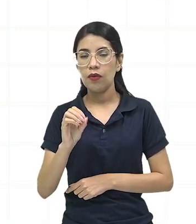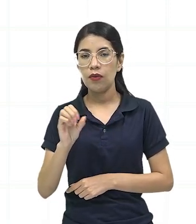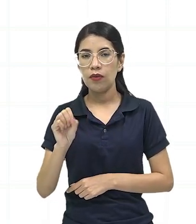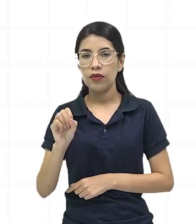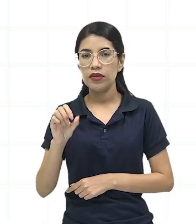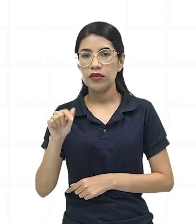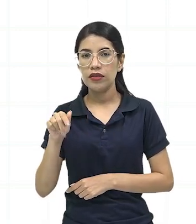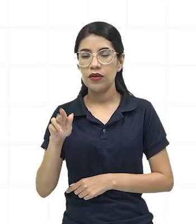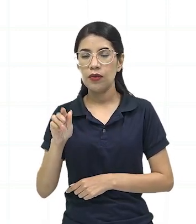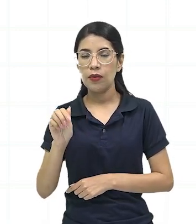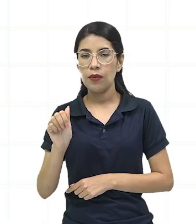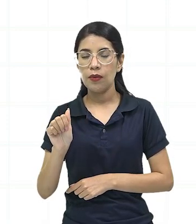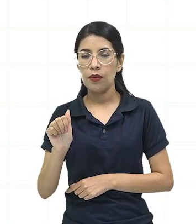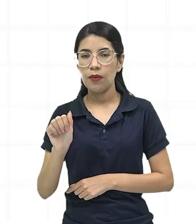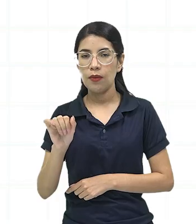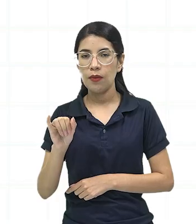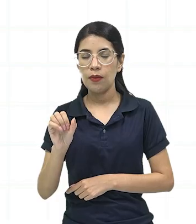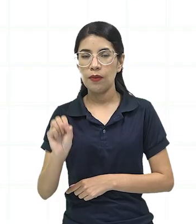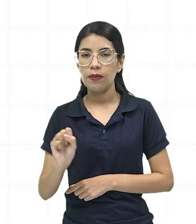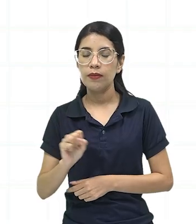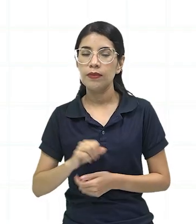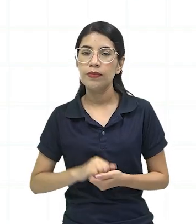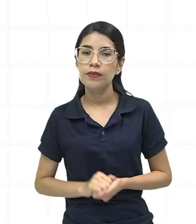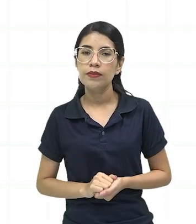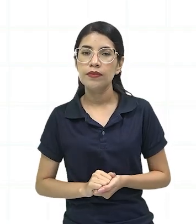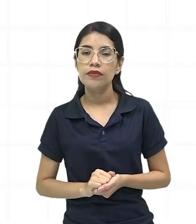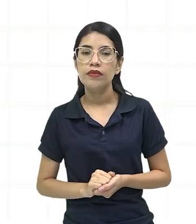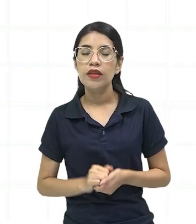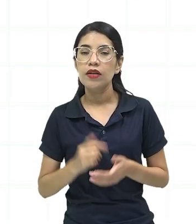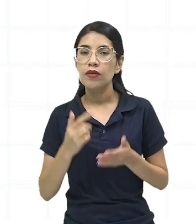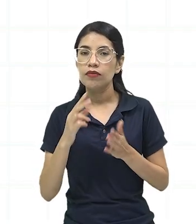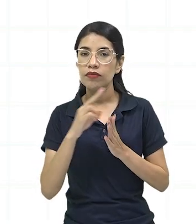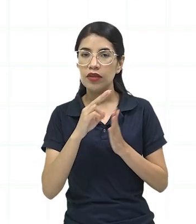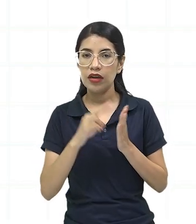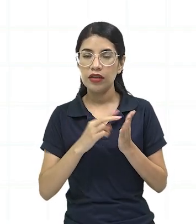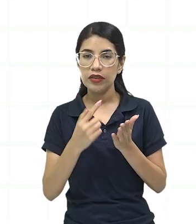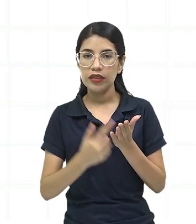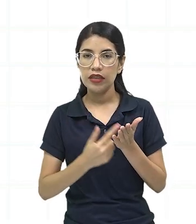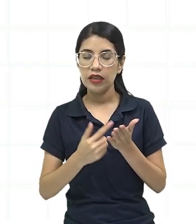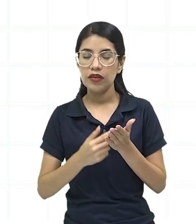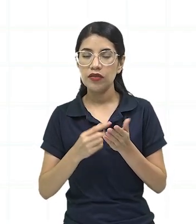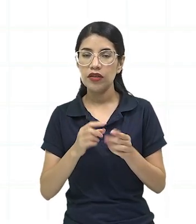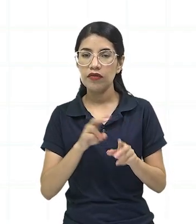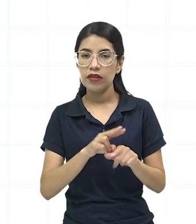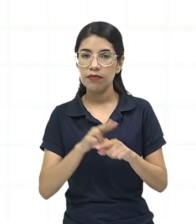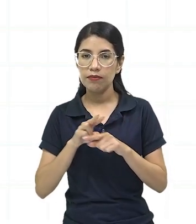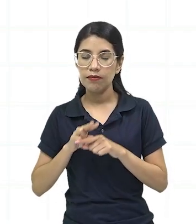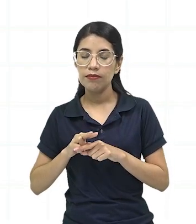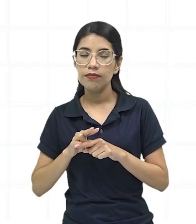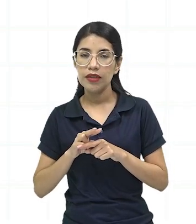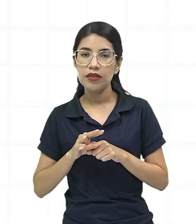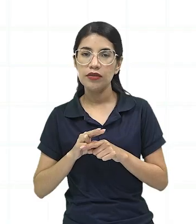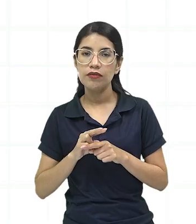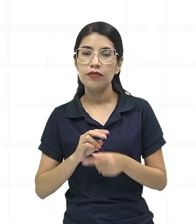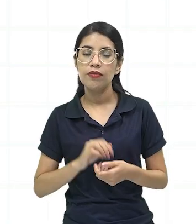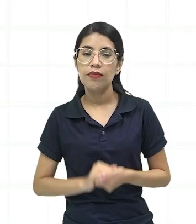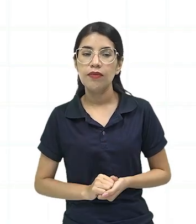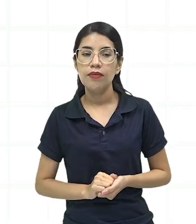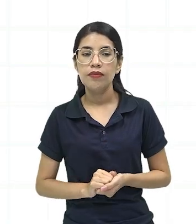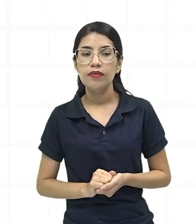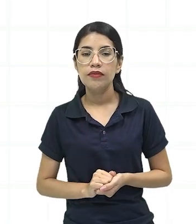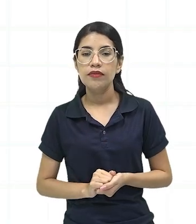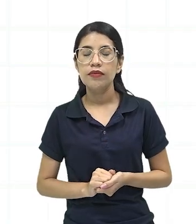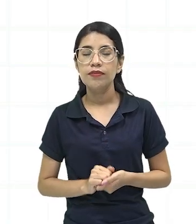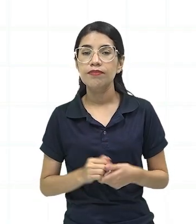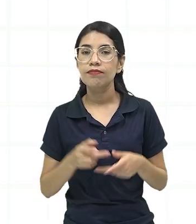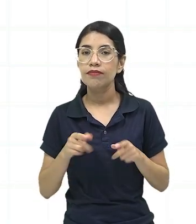vejam, professora, eu li os livros os quais você me emprestou. Então, aqui os quais é o nosso pronome relativo e o